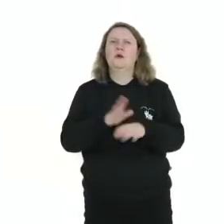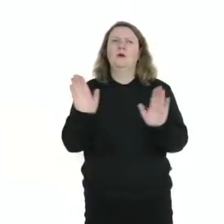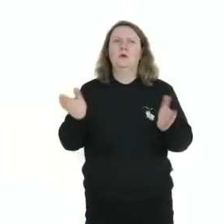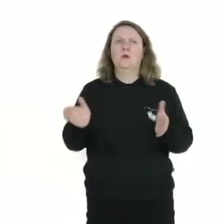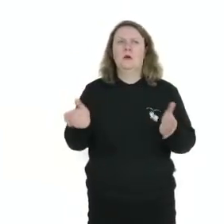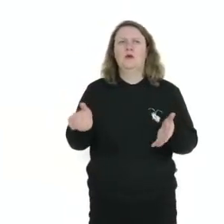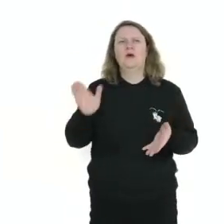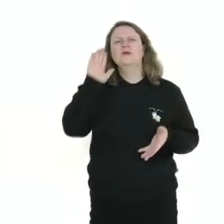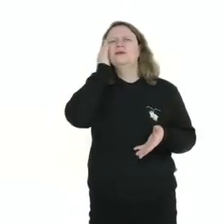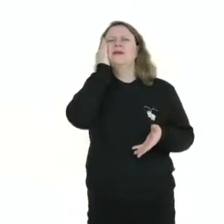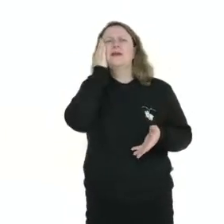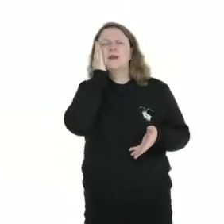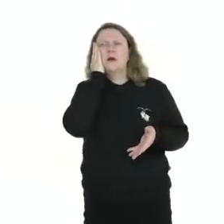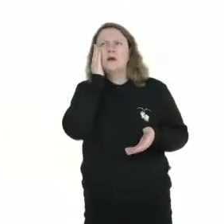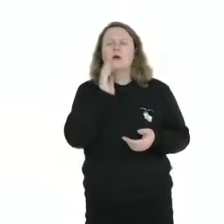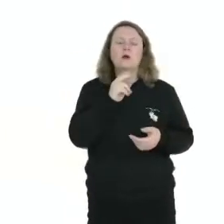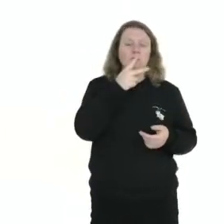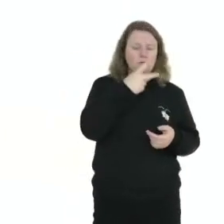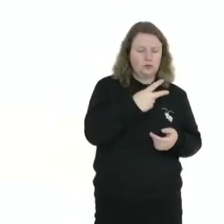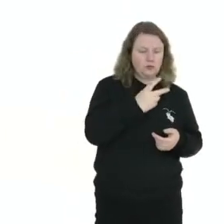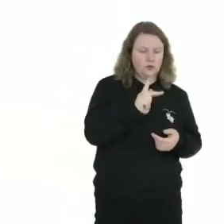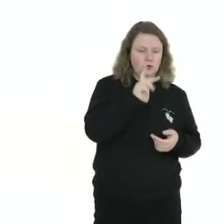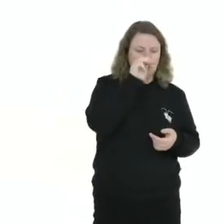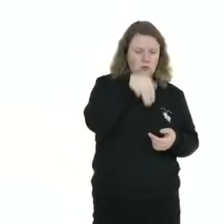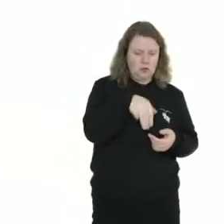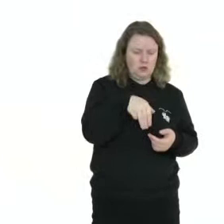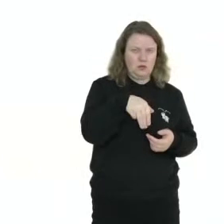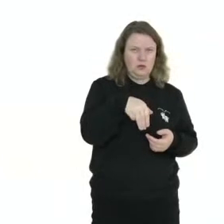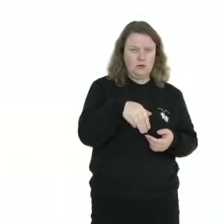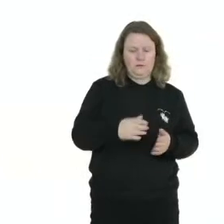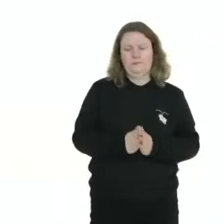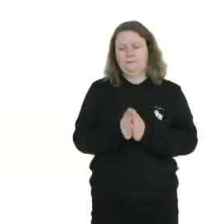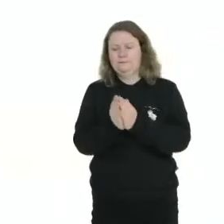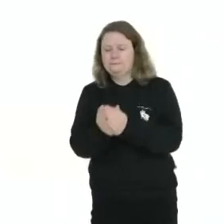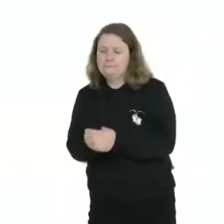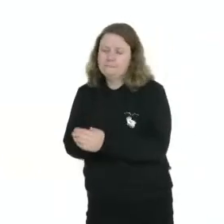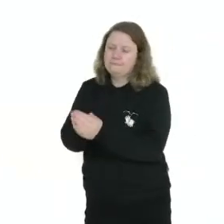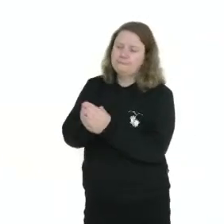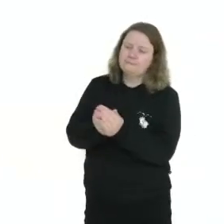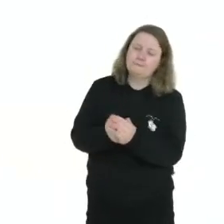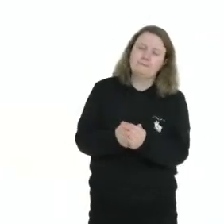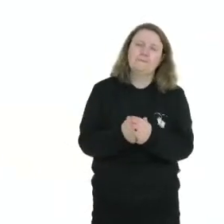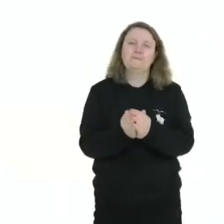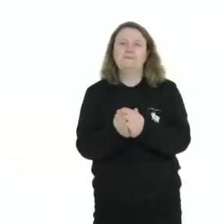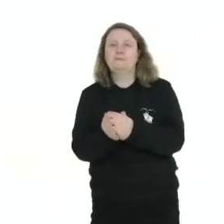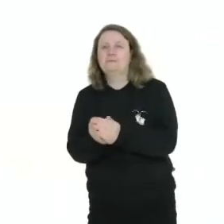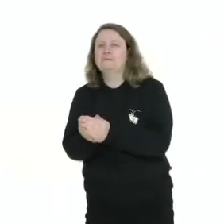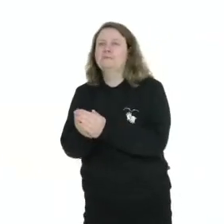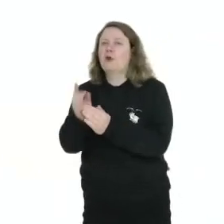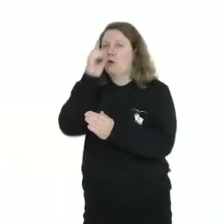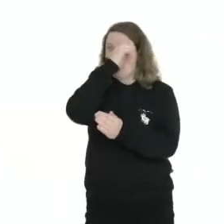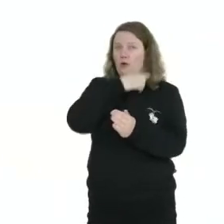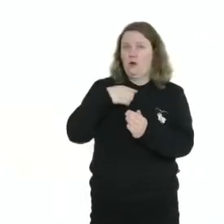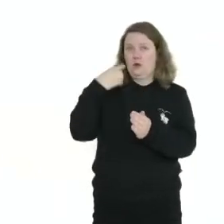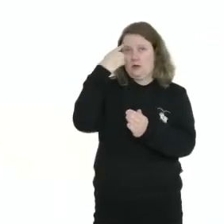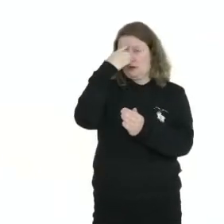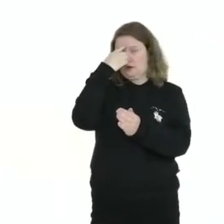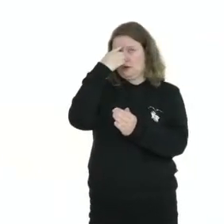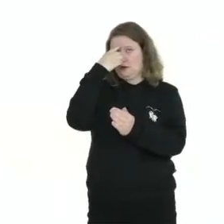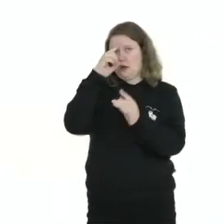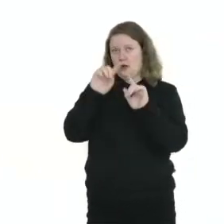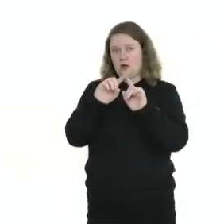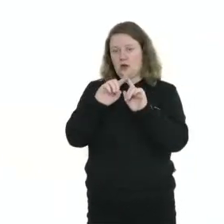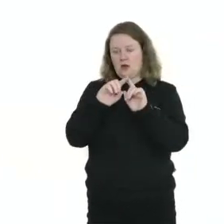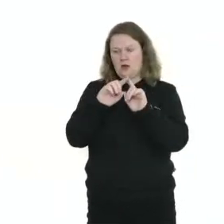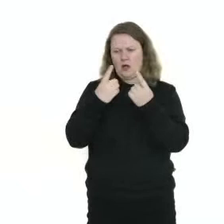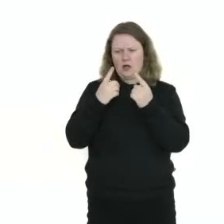vamos entender. 2 km a cada hora. Então ele pega o barquinho, 2 km, passou 1 hora. Só que a distância entre as